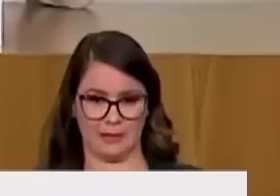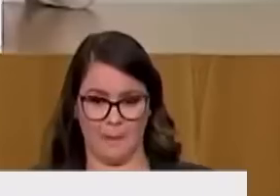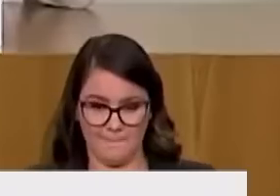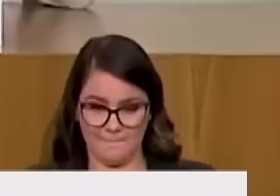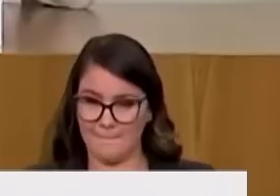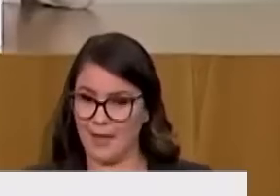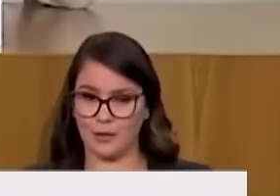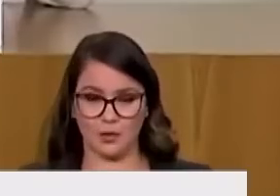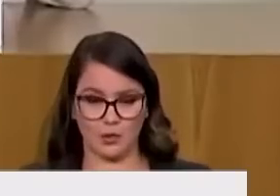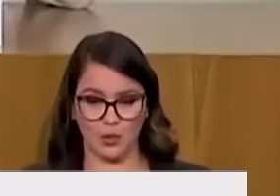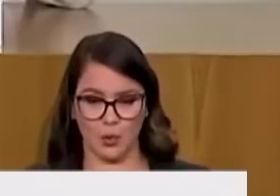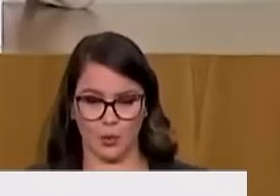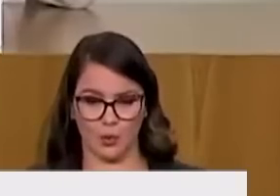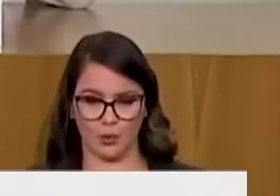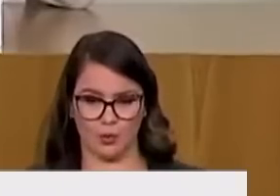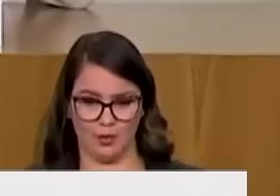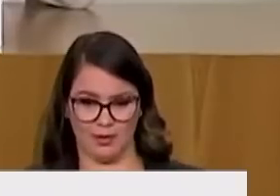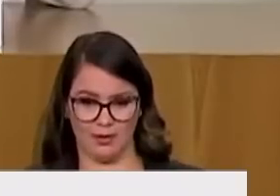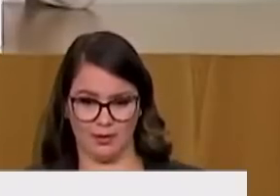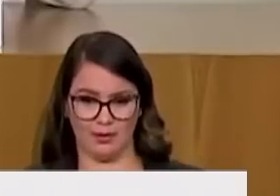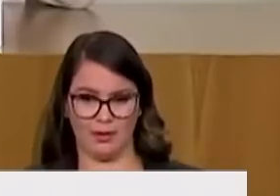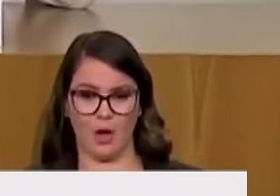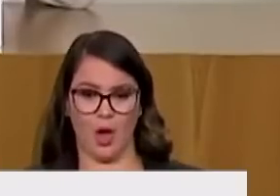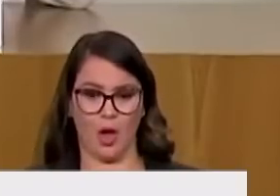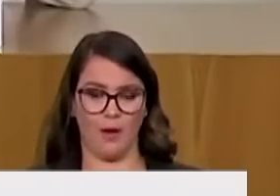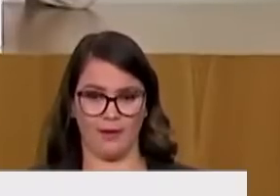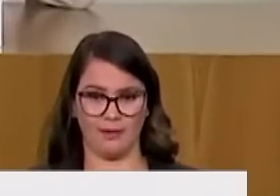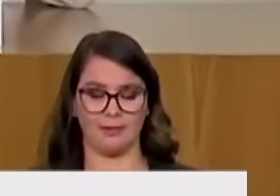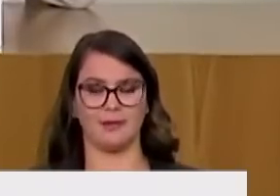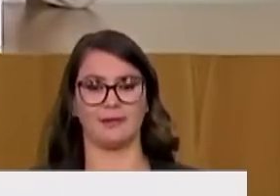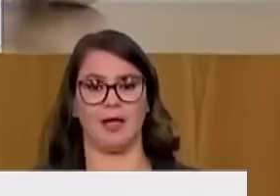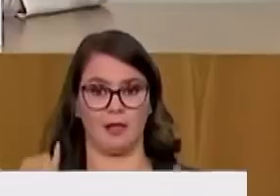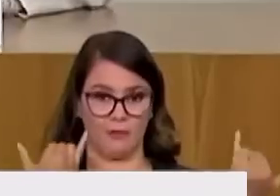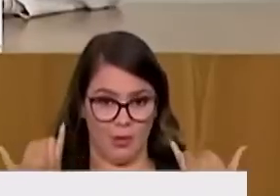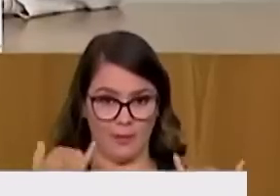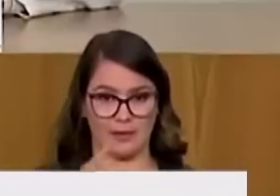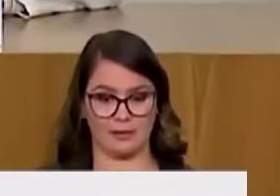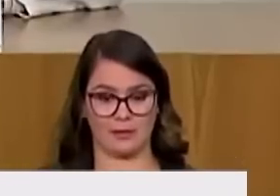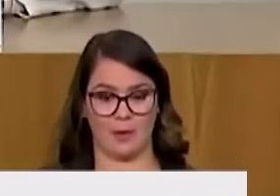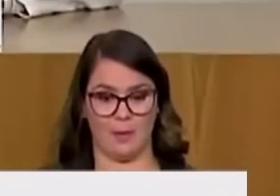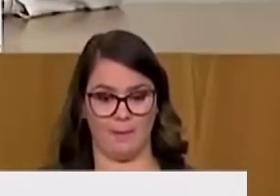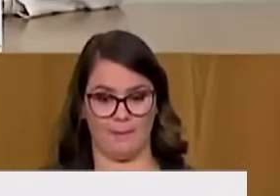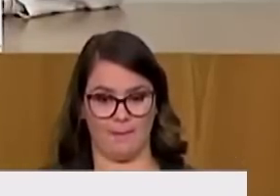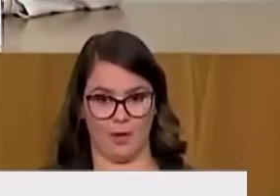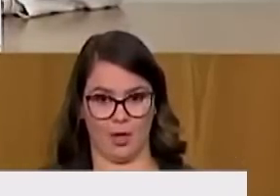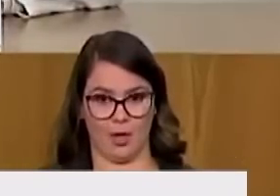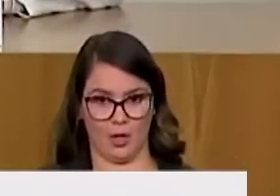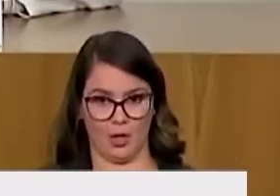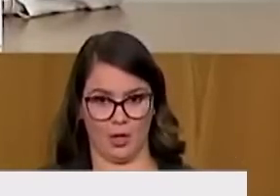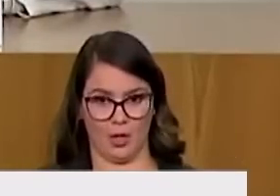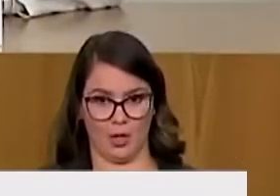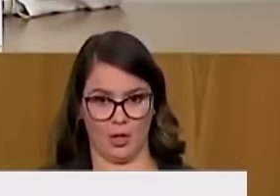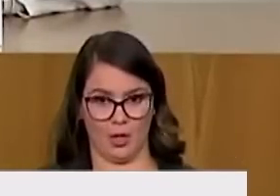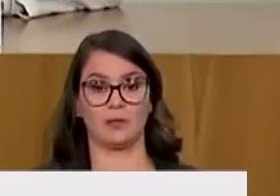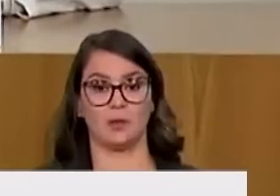país inteiro não compila seus dados de prótese, em 25 anos é esperado que 58% das próteses